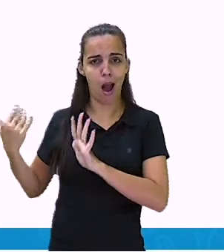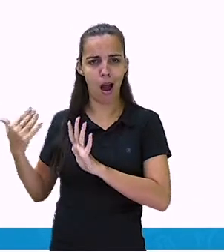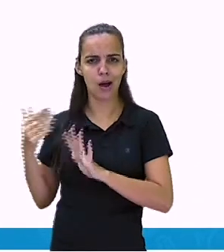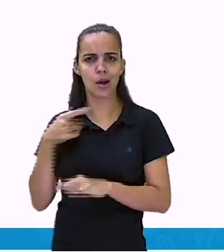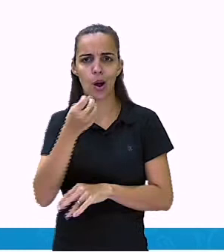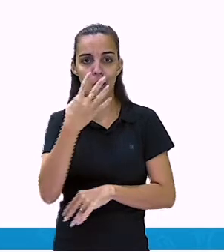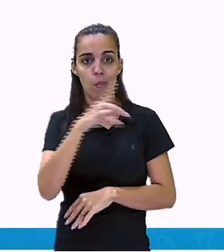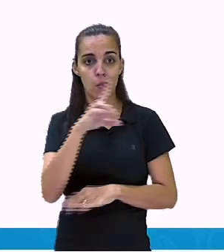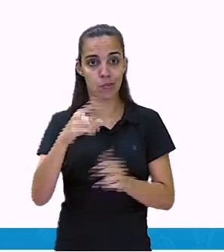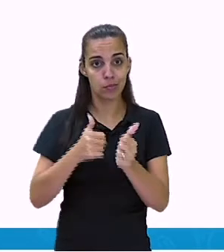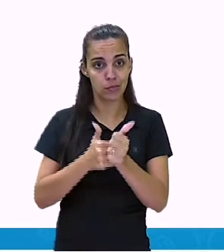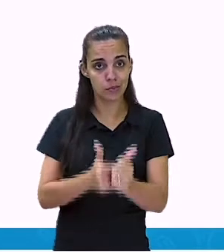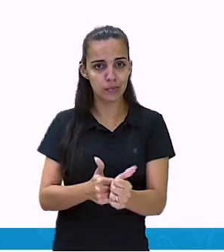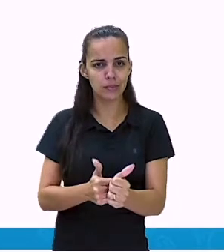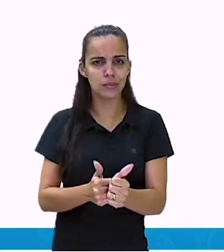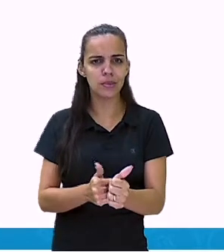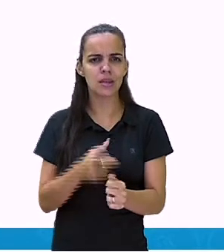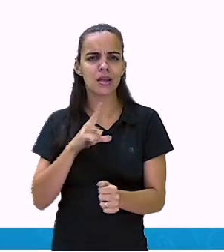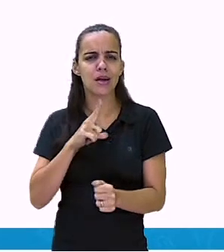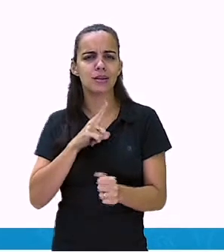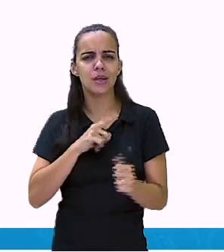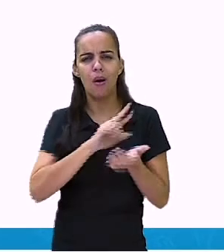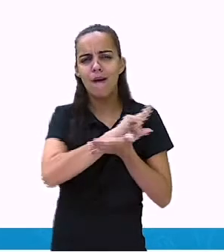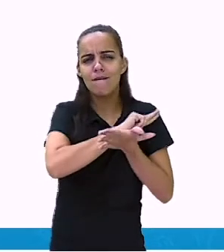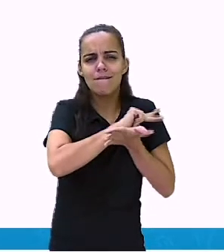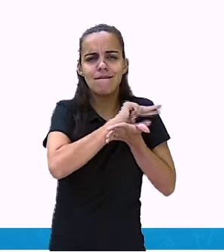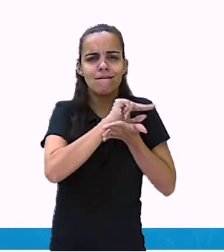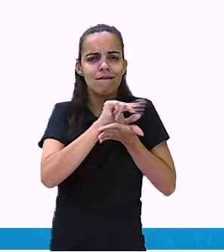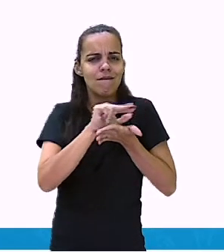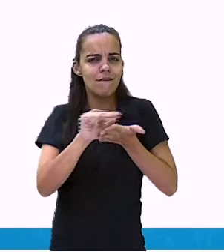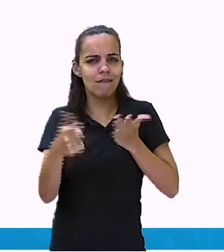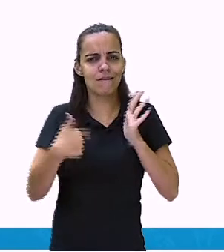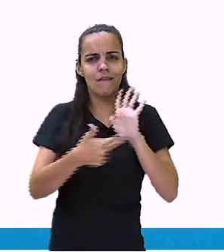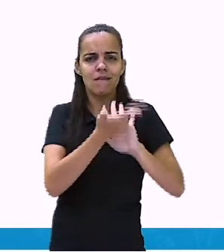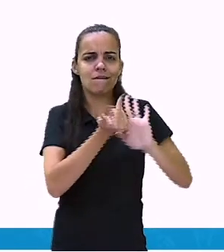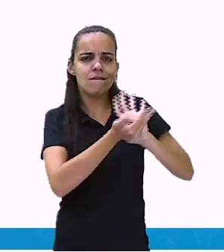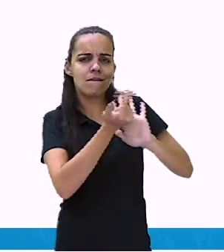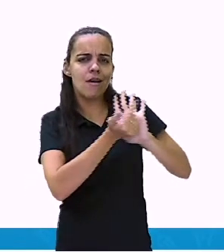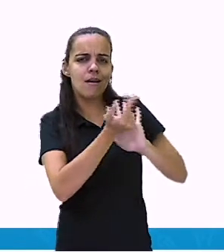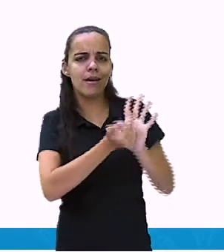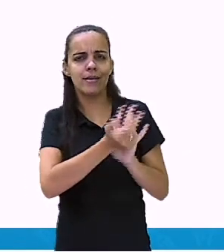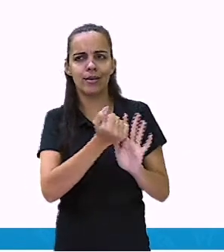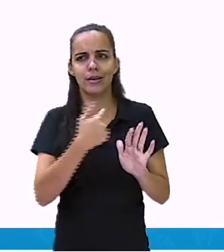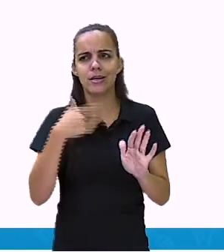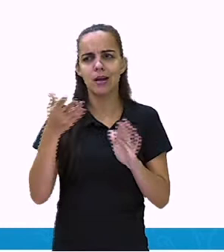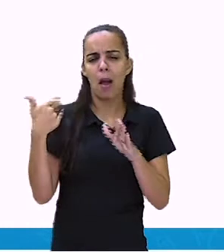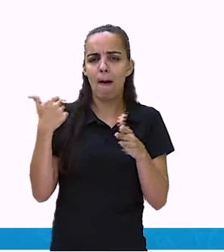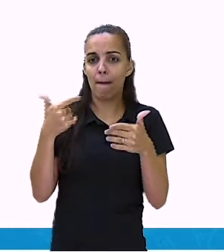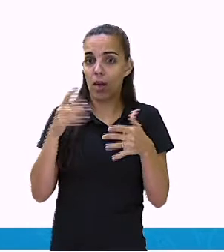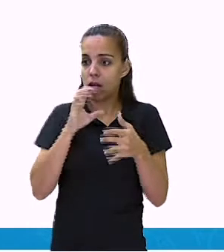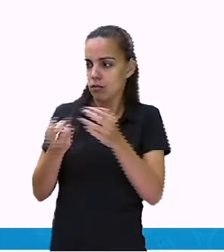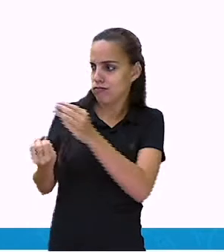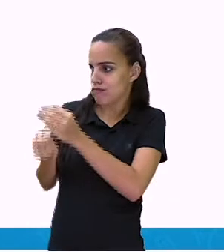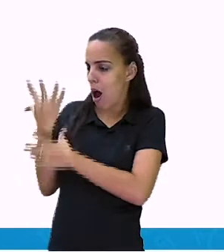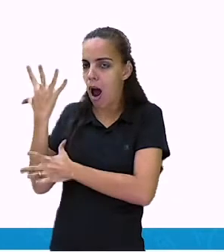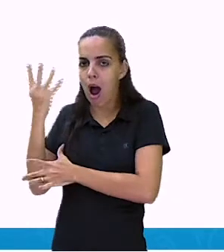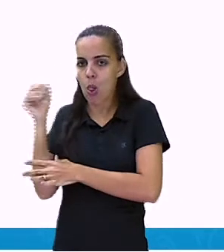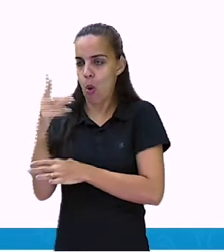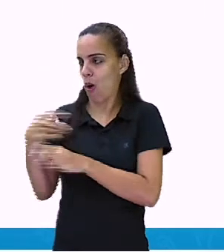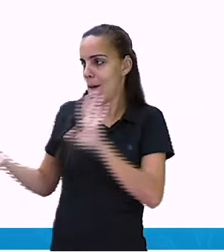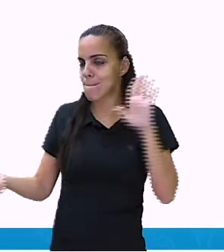Anteriormente ao Bom Dia e Companhia, cabiam estreias e os desenhos mais